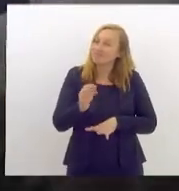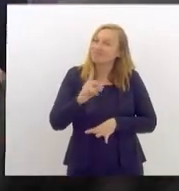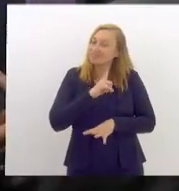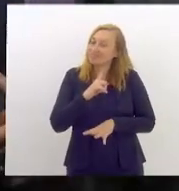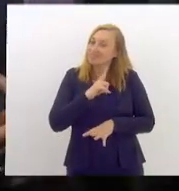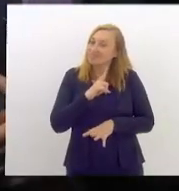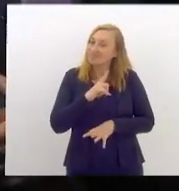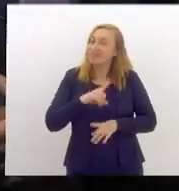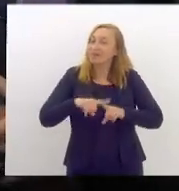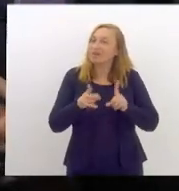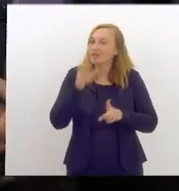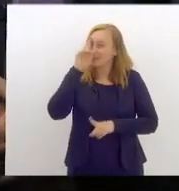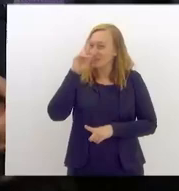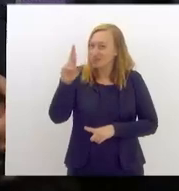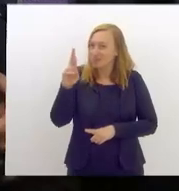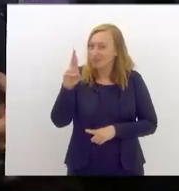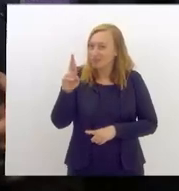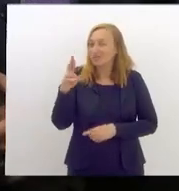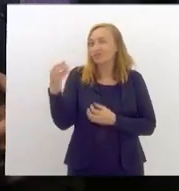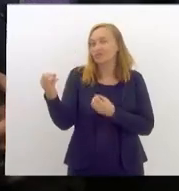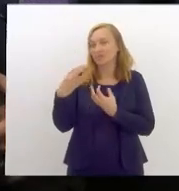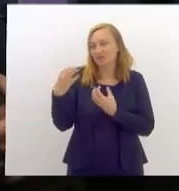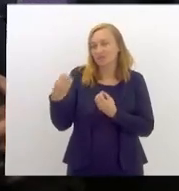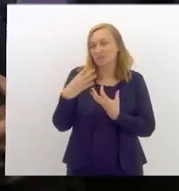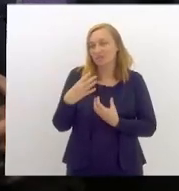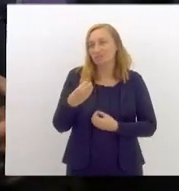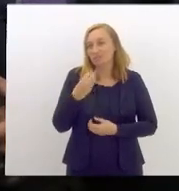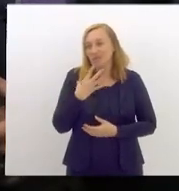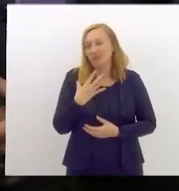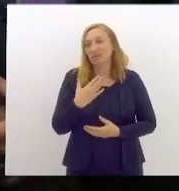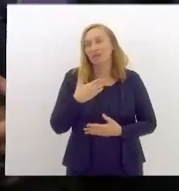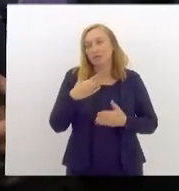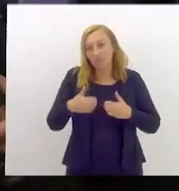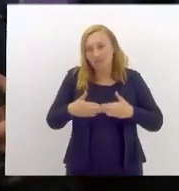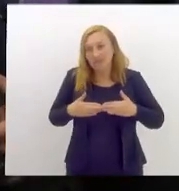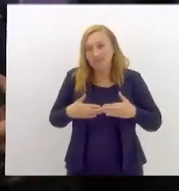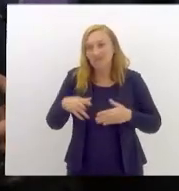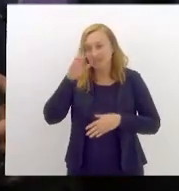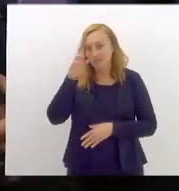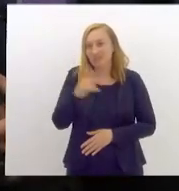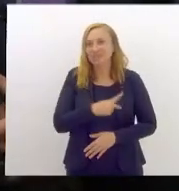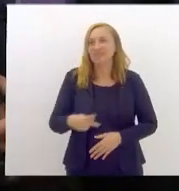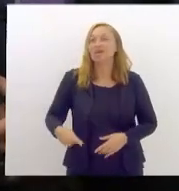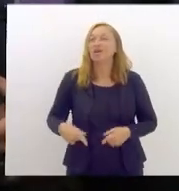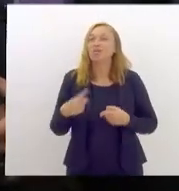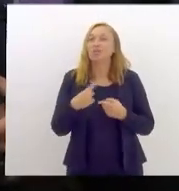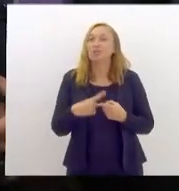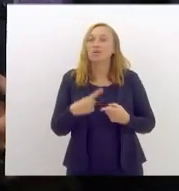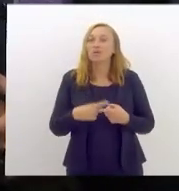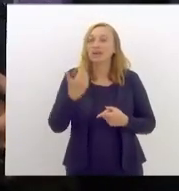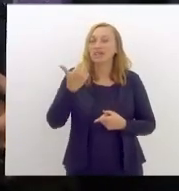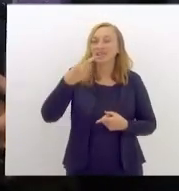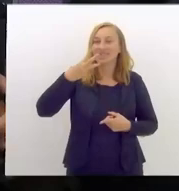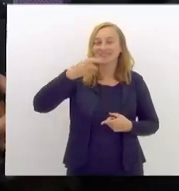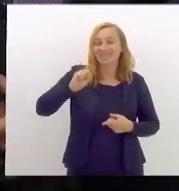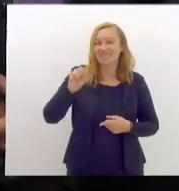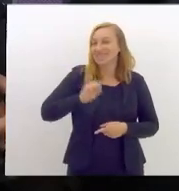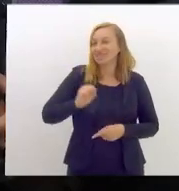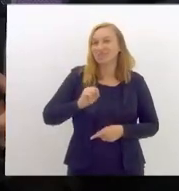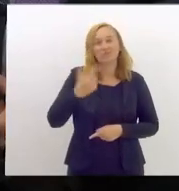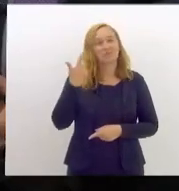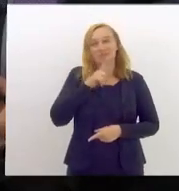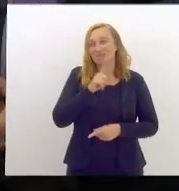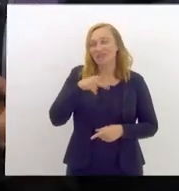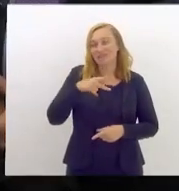o senhor me ensinou muito eu vou pedir licença Presente porque em 30 segundos não vou conseguir falar